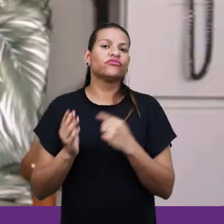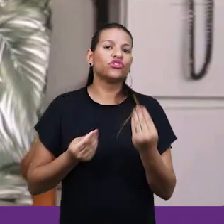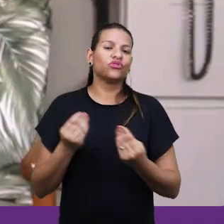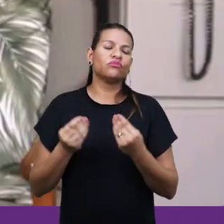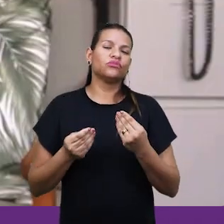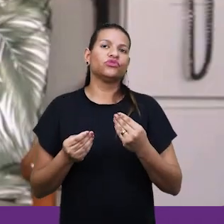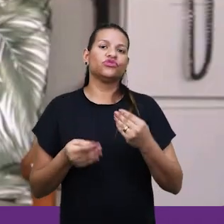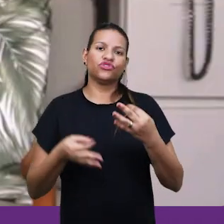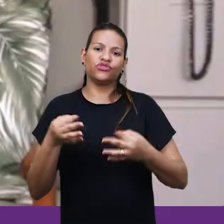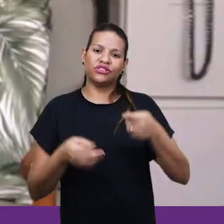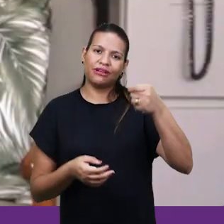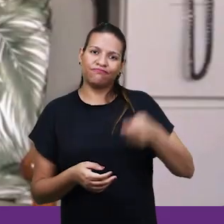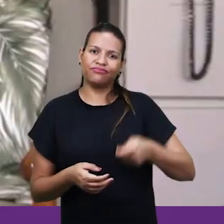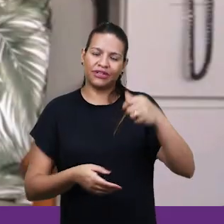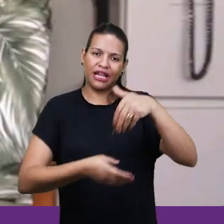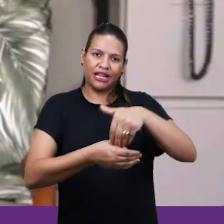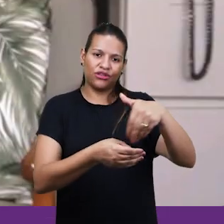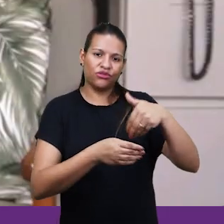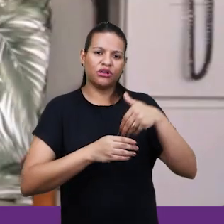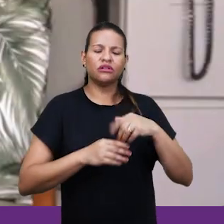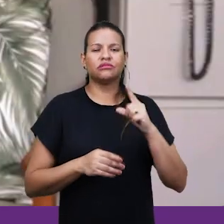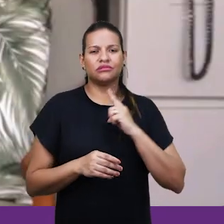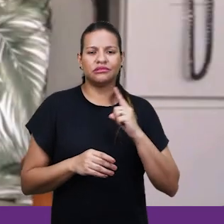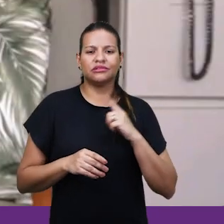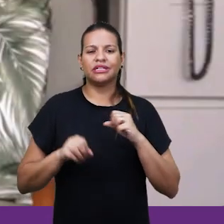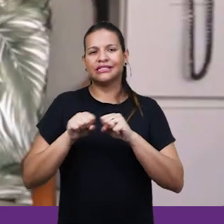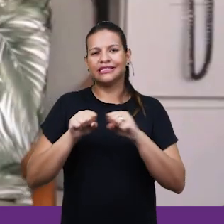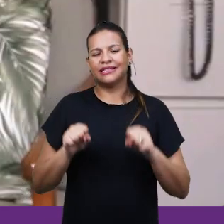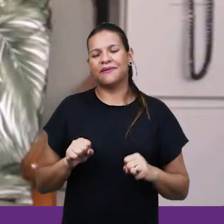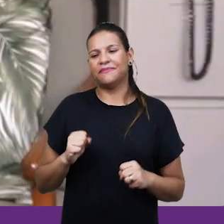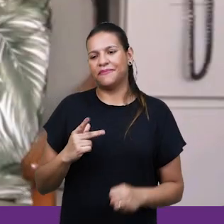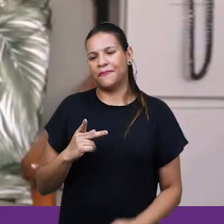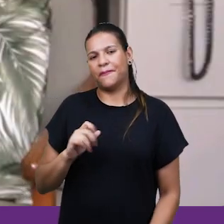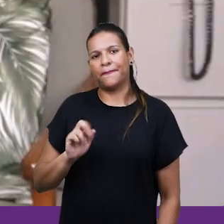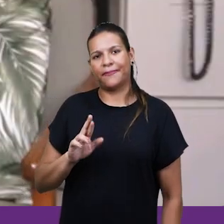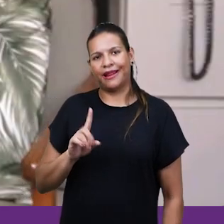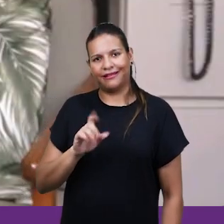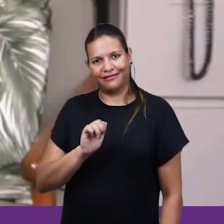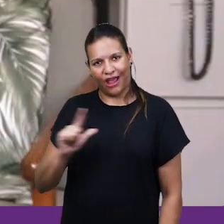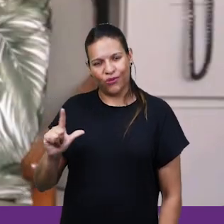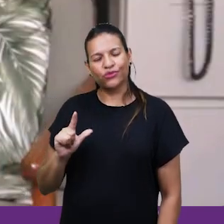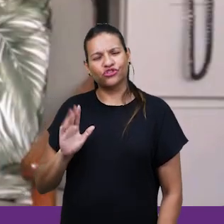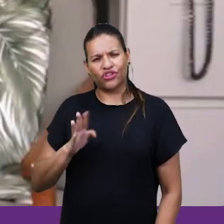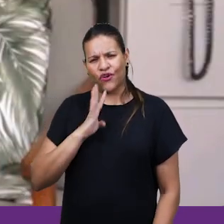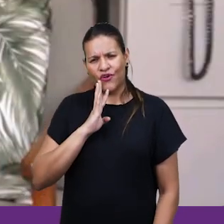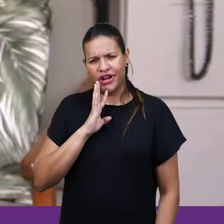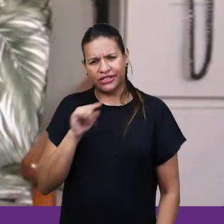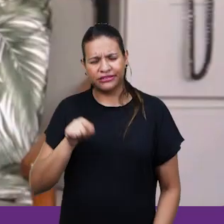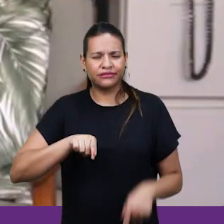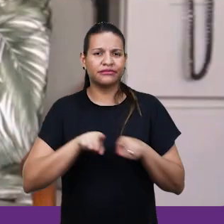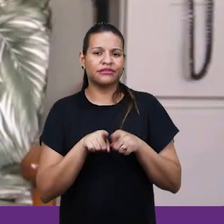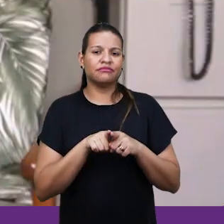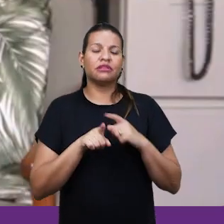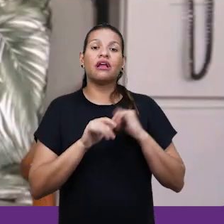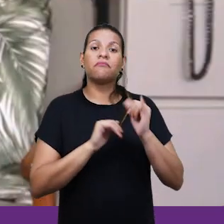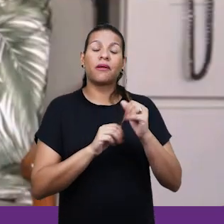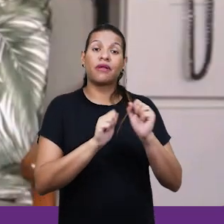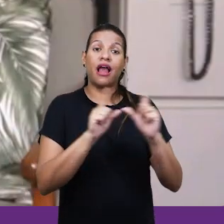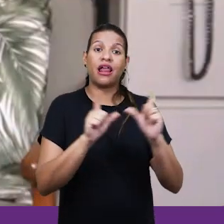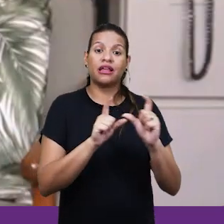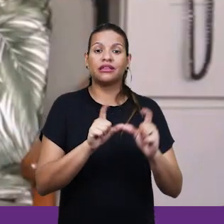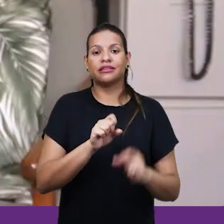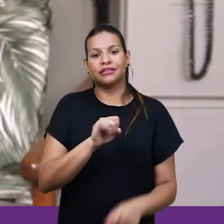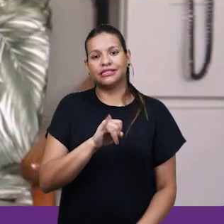possível promover denúncias diretamente à Justiça Eleitoral. A Justiça Eleitoral tem o sistema Pardal, que é um sistema super conhecido, já tradicional, né, de outras